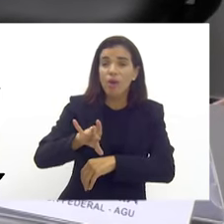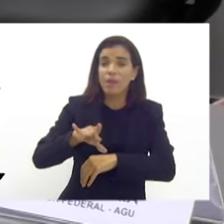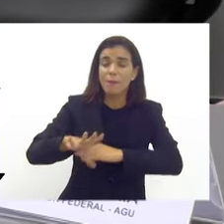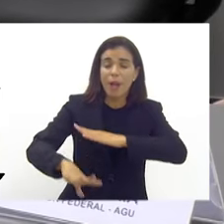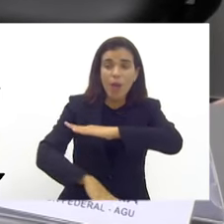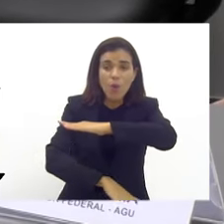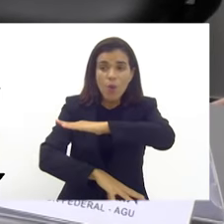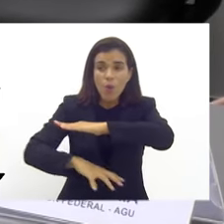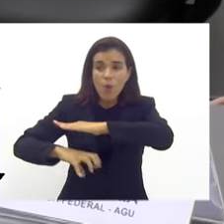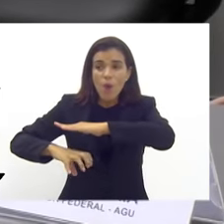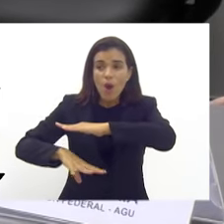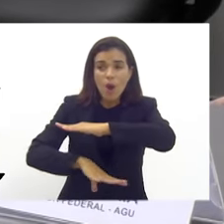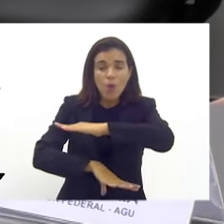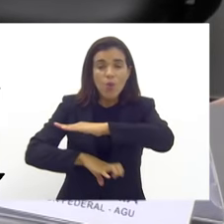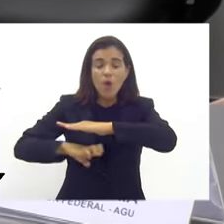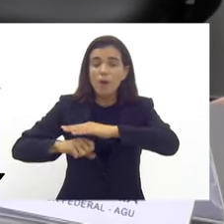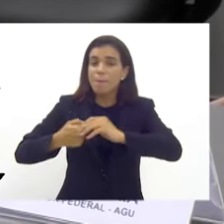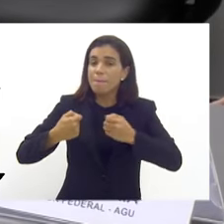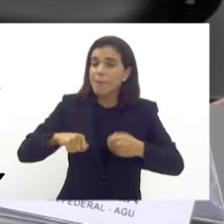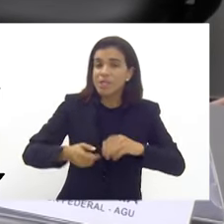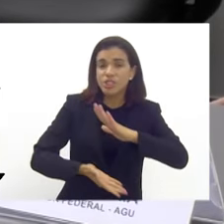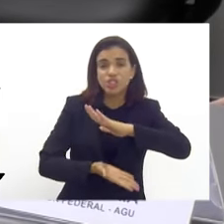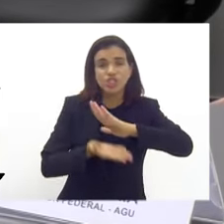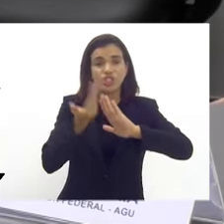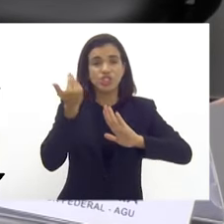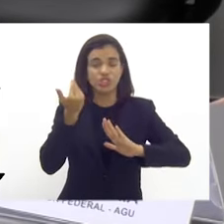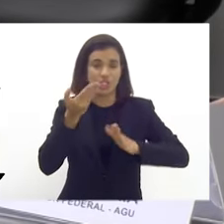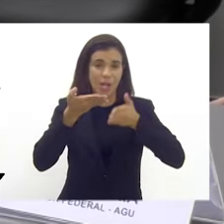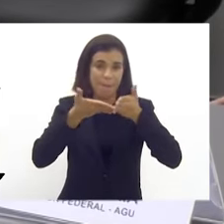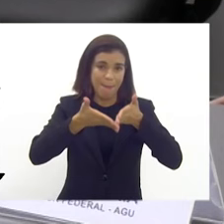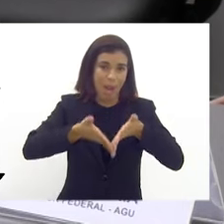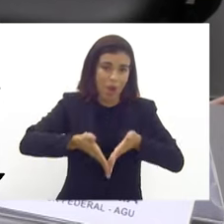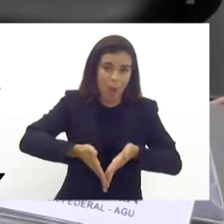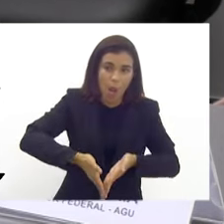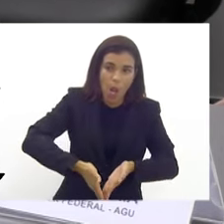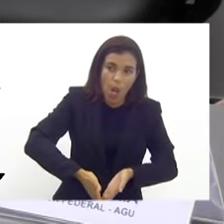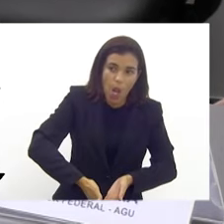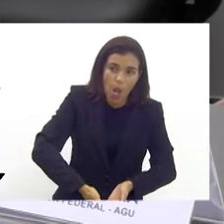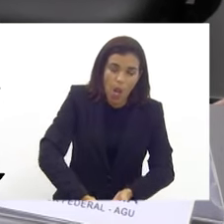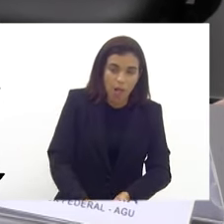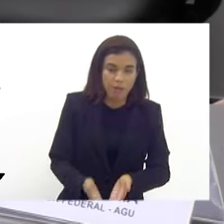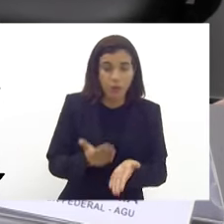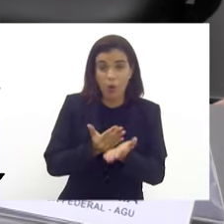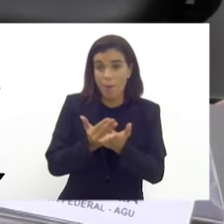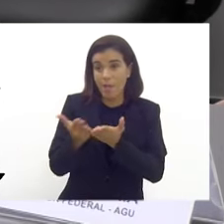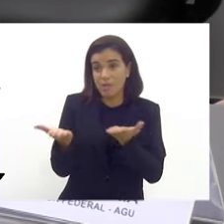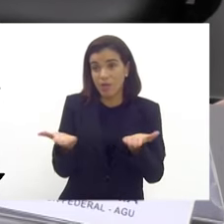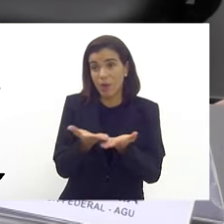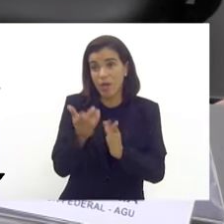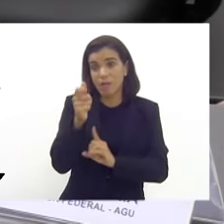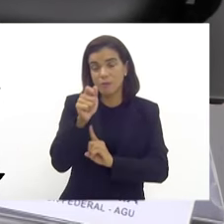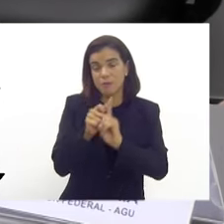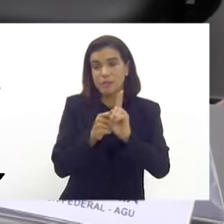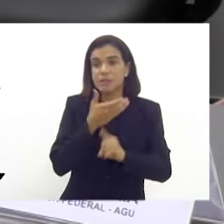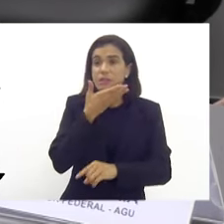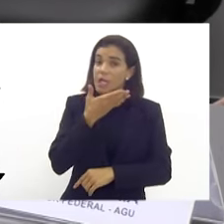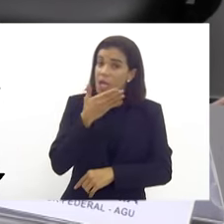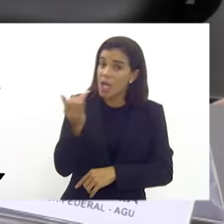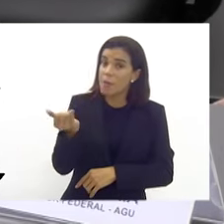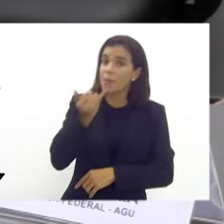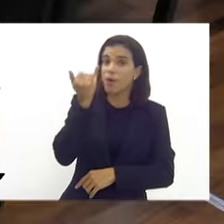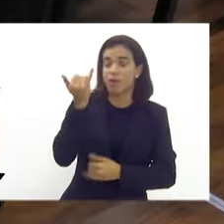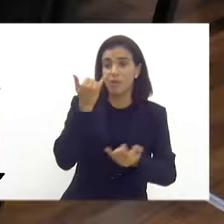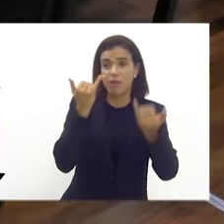então eh a a a ação vai se iniciar agora em dezembro então eu creio que mas é importante essa informação para